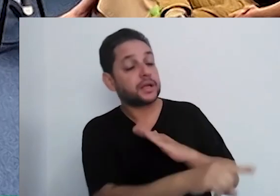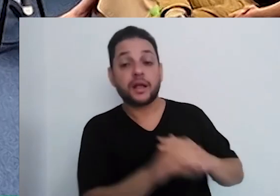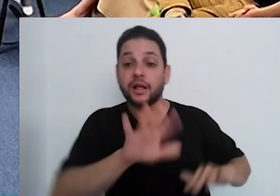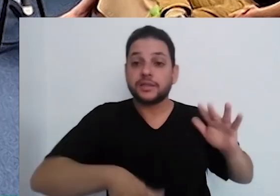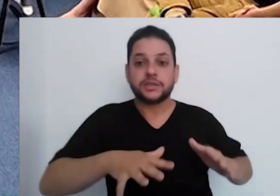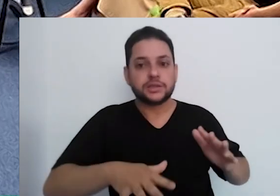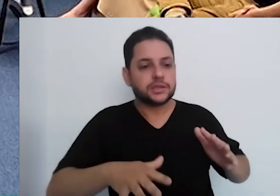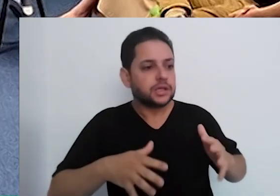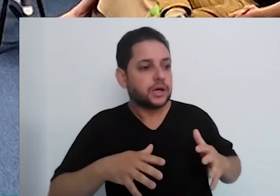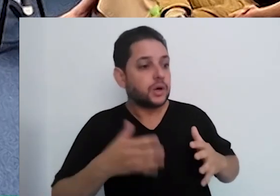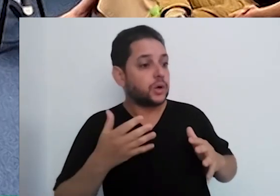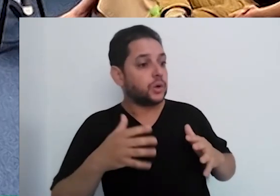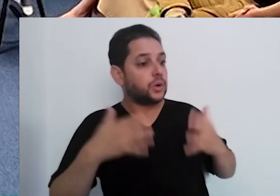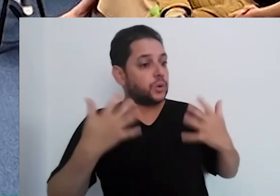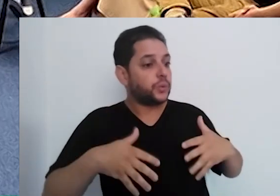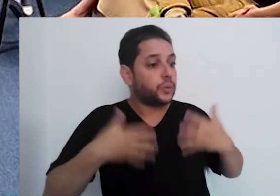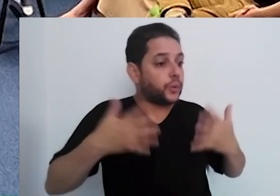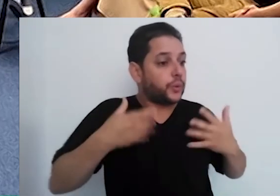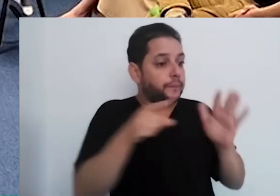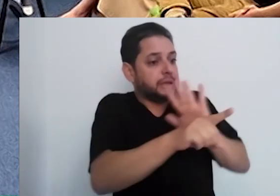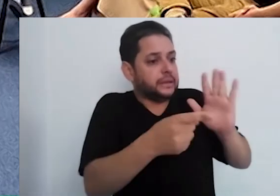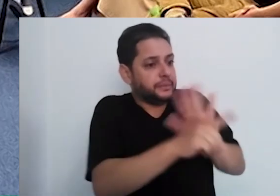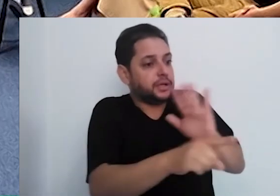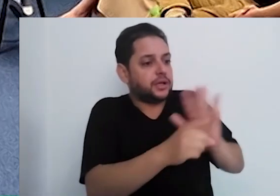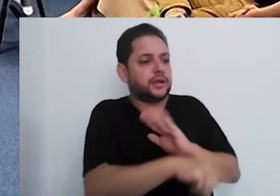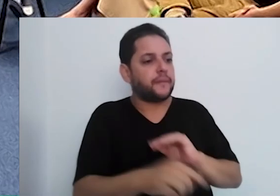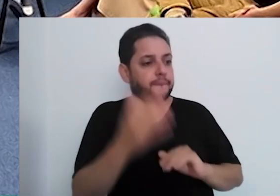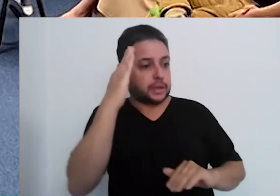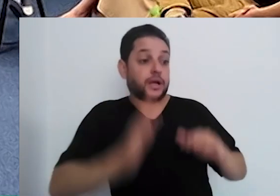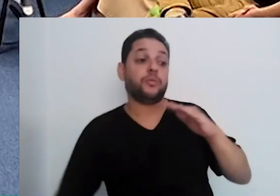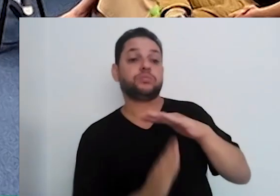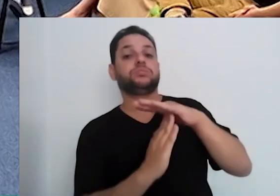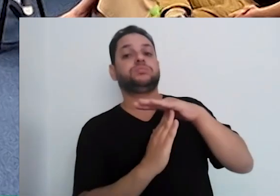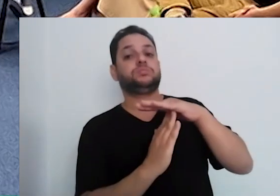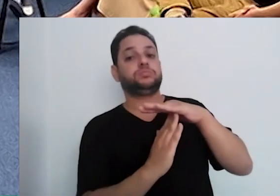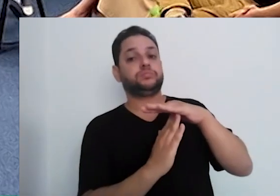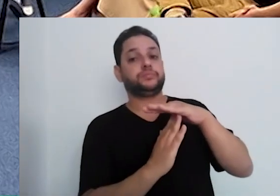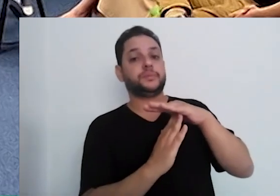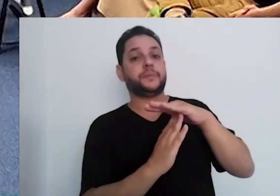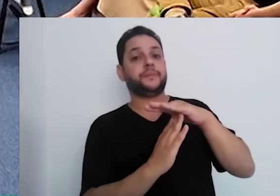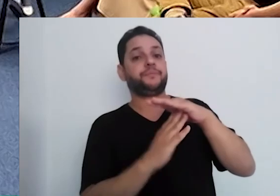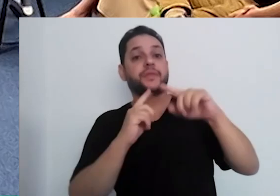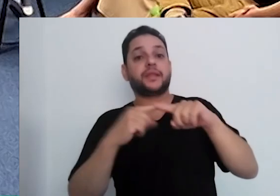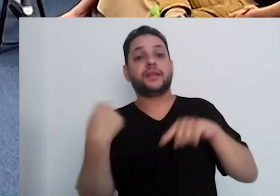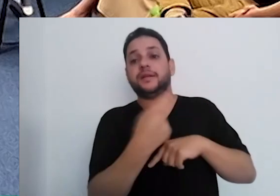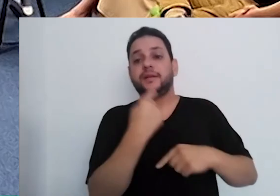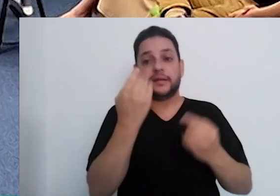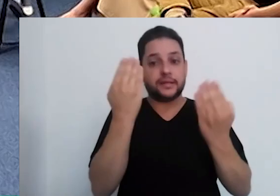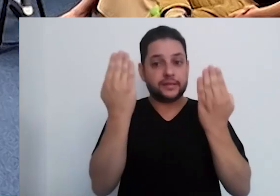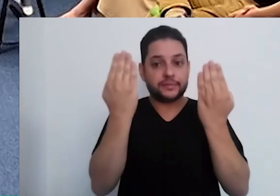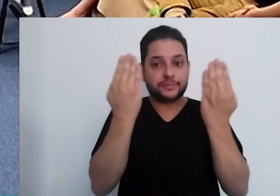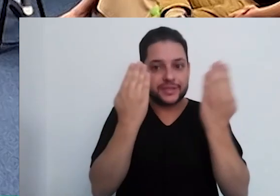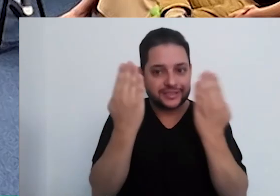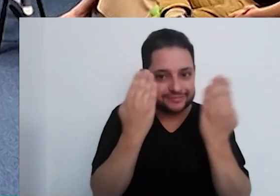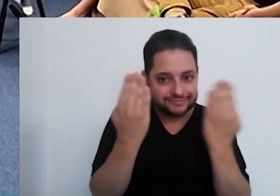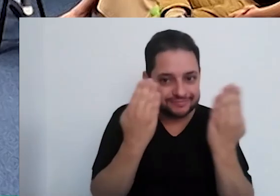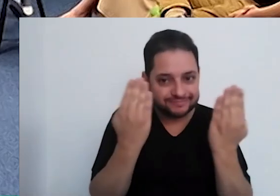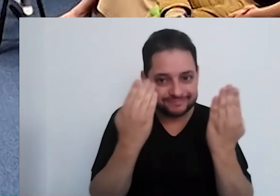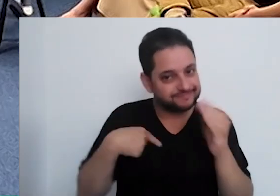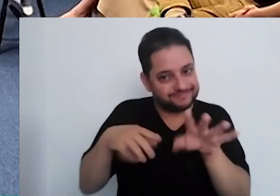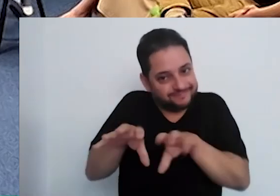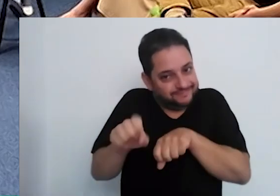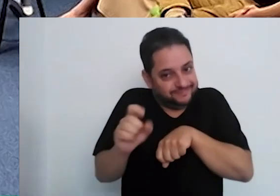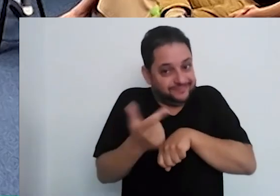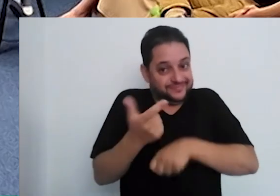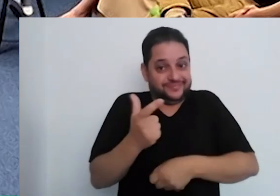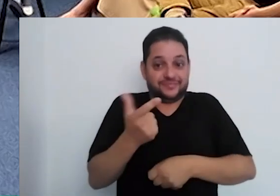assim não talvez aqui eu vou passar o meu limite porque eu não sou a a gente não é psicólogo a gente não tem a gente não tem essa formação e não e